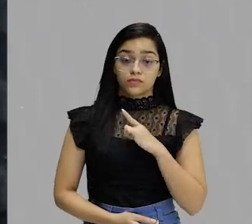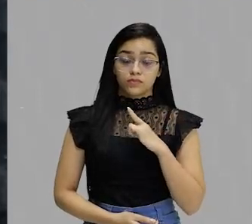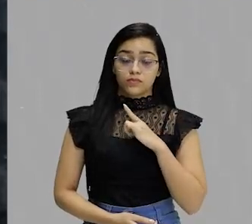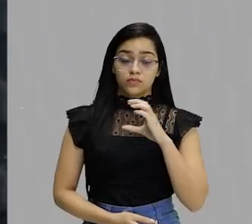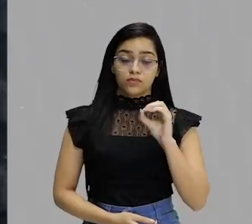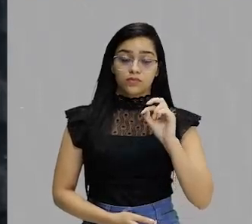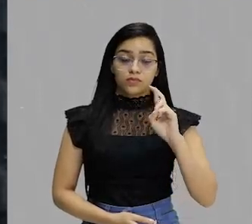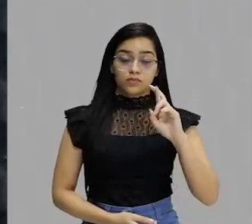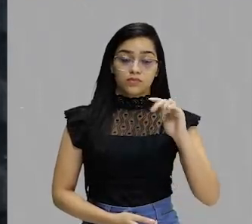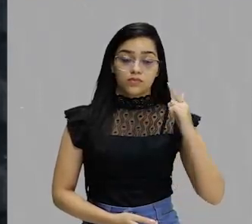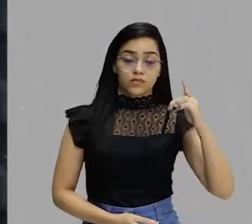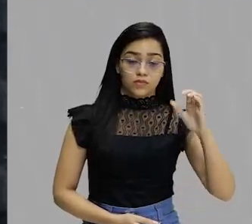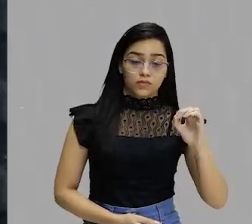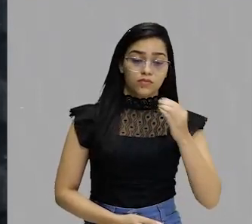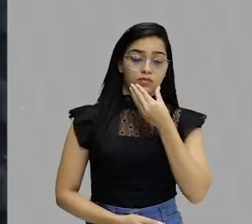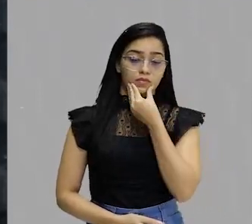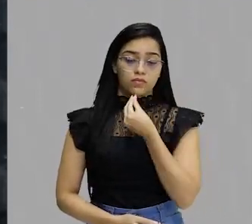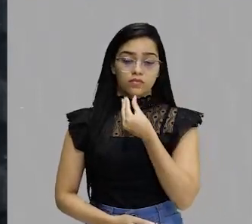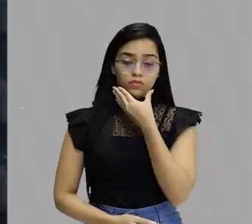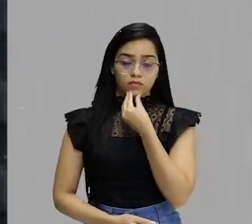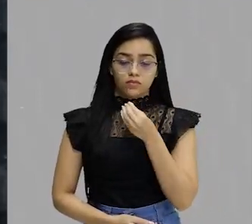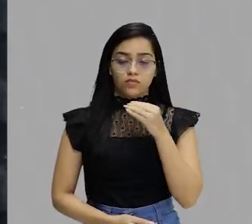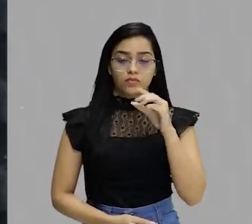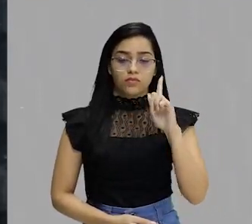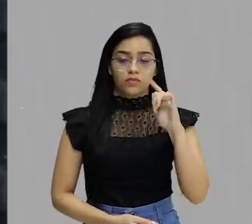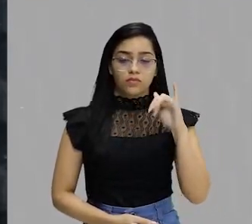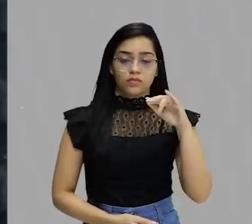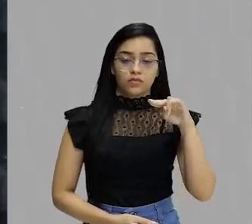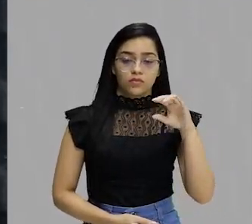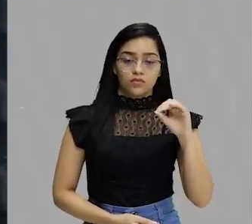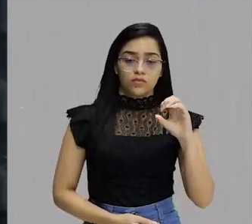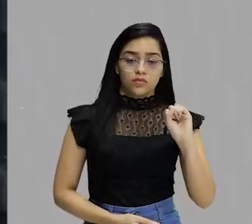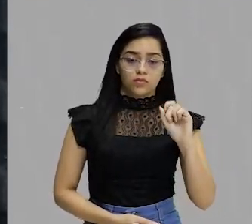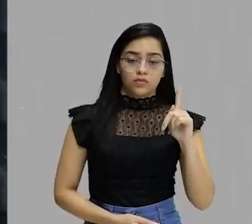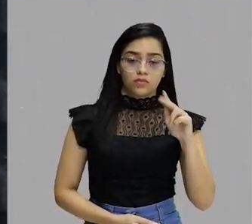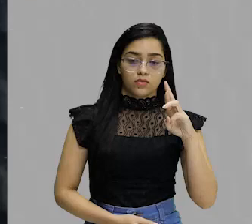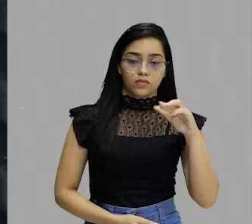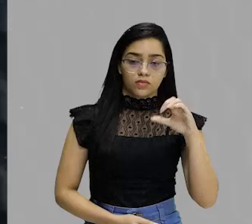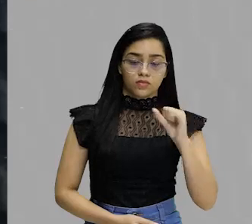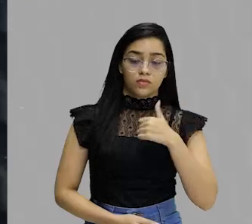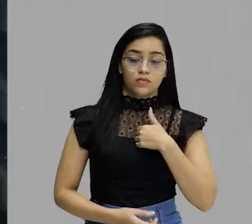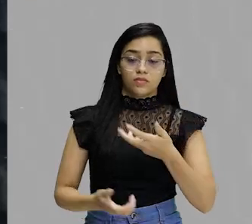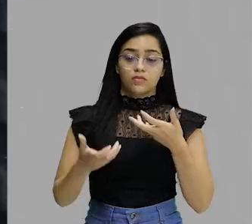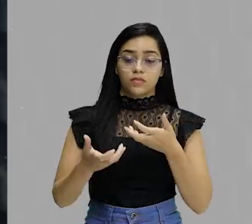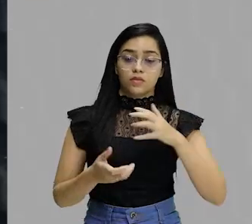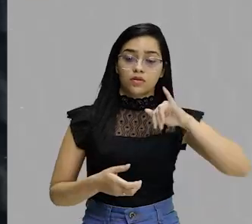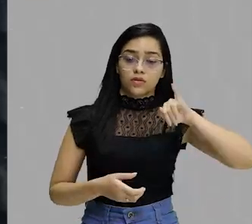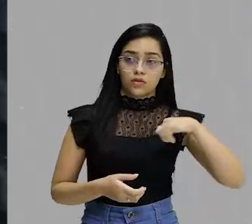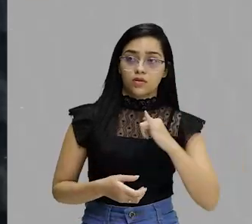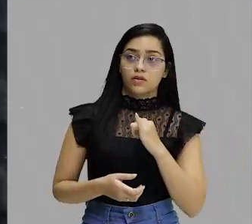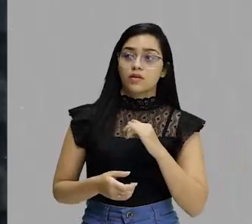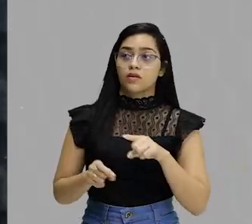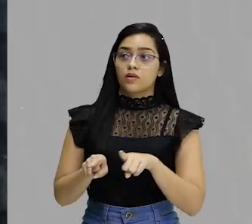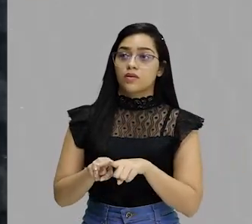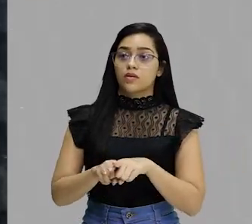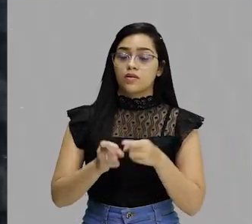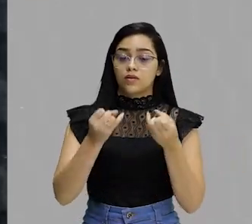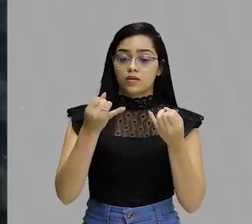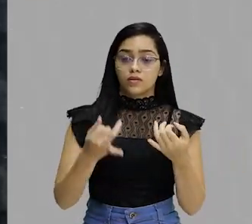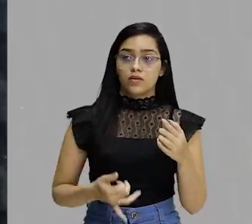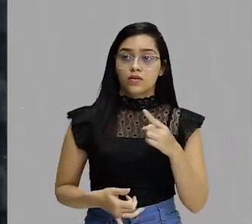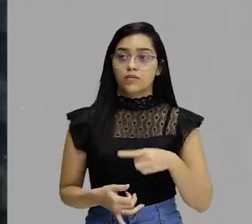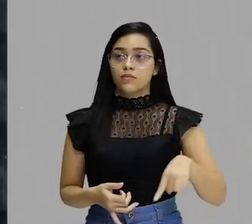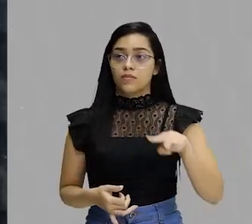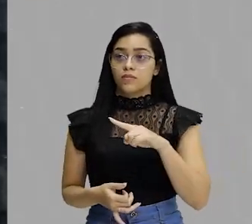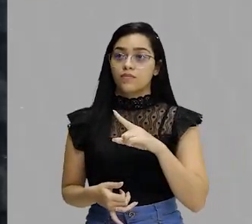órgão reprodutor masculino nas gimnospermas. Agora, eu quero aproveitar e explicar para vocês